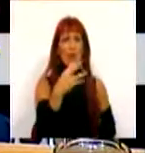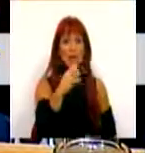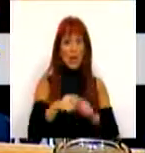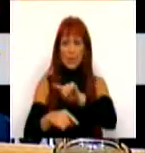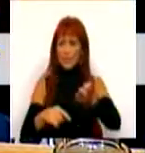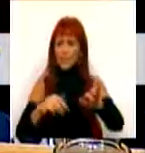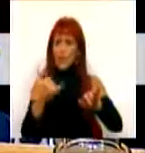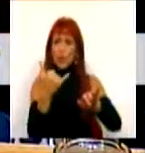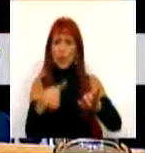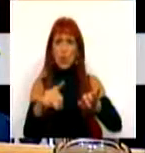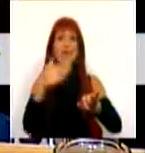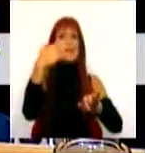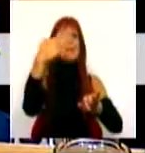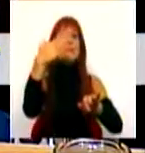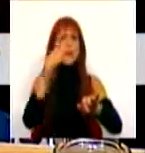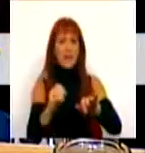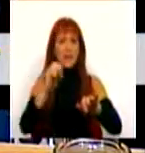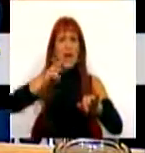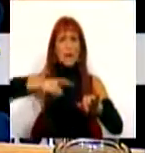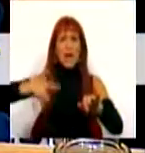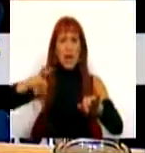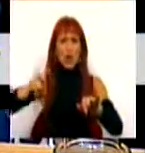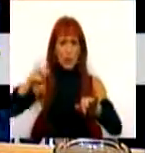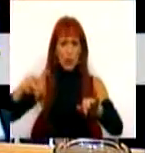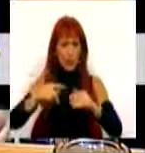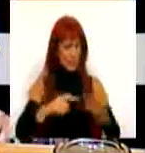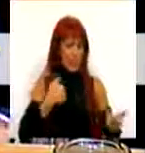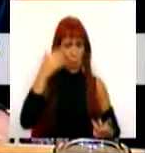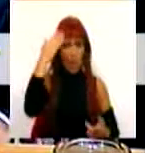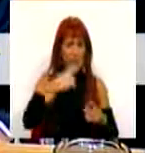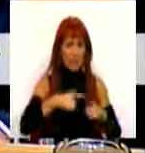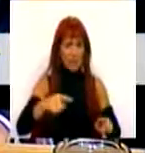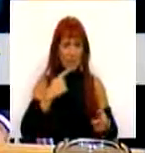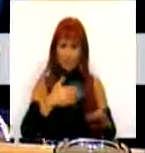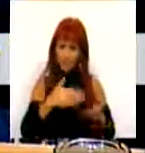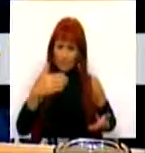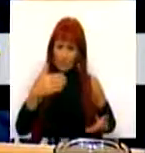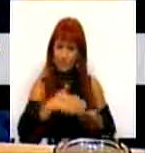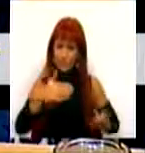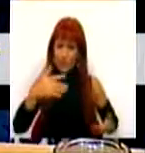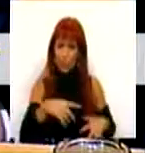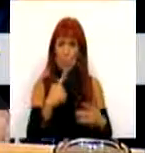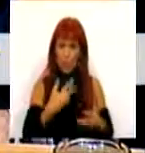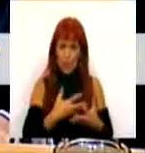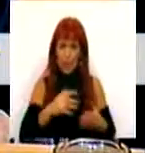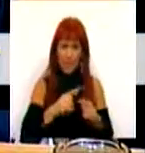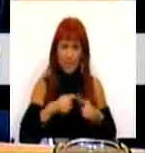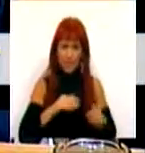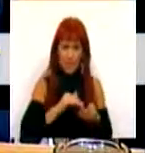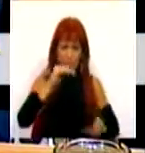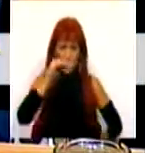que é de 270 milhões de euros. Creio que a diferença é de tal forma substancial